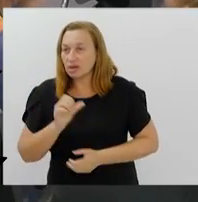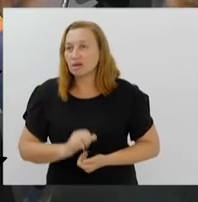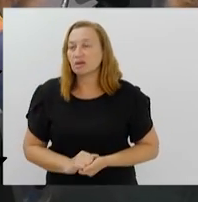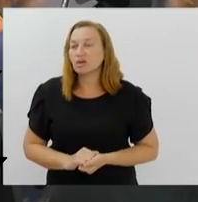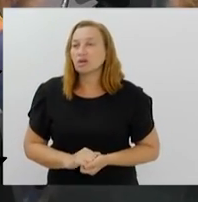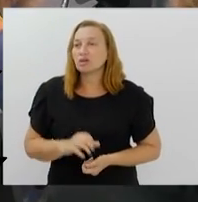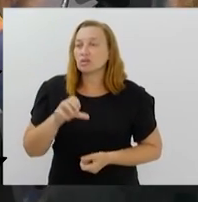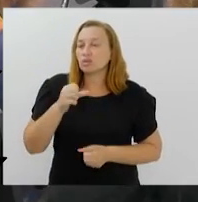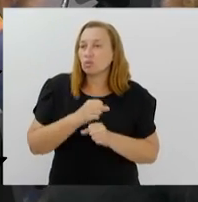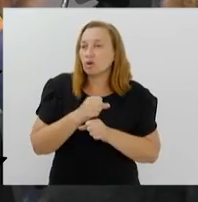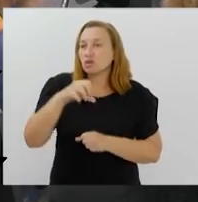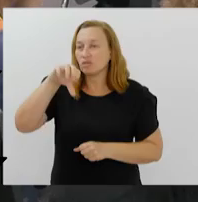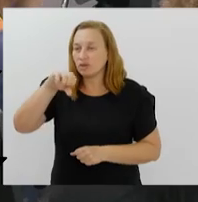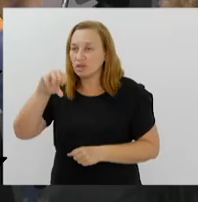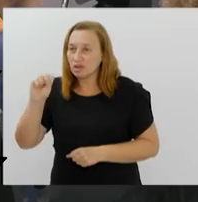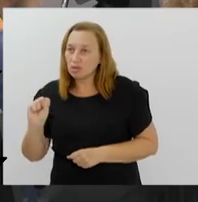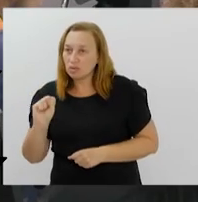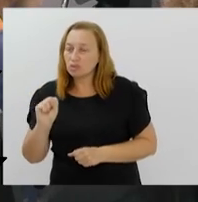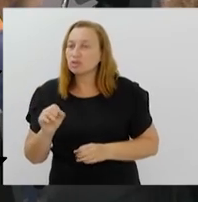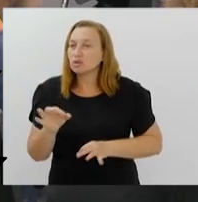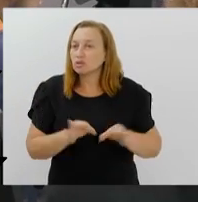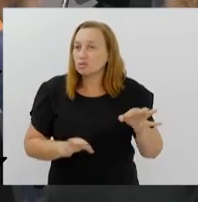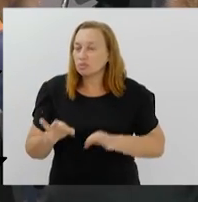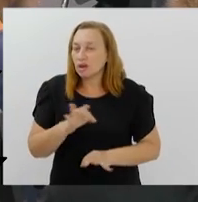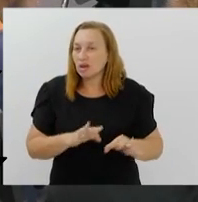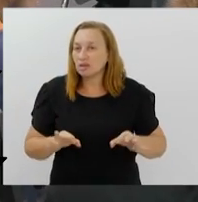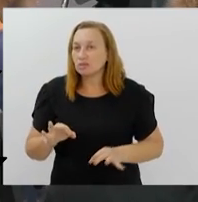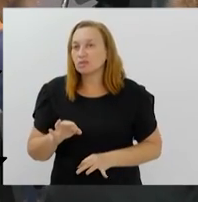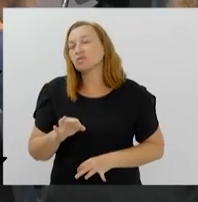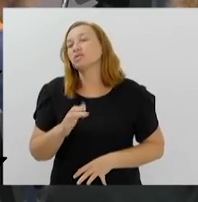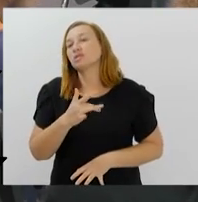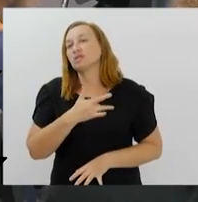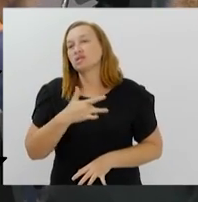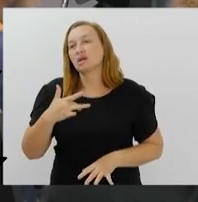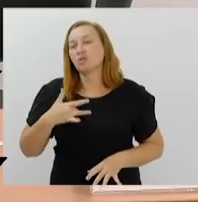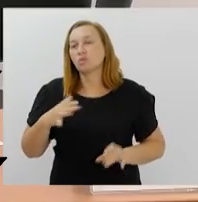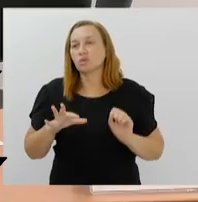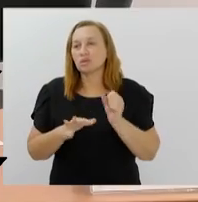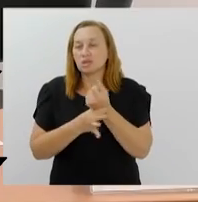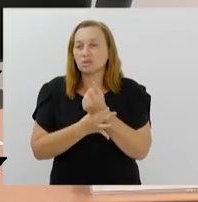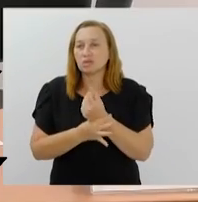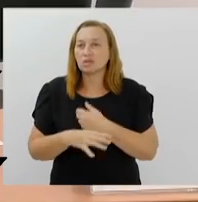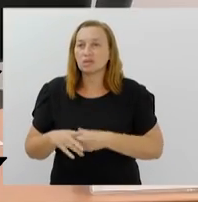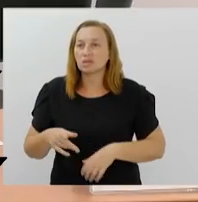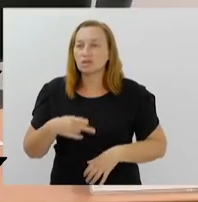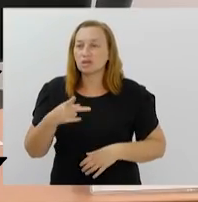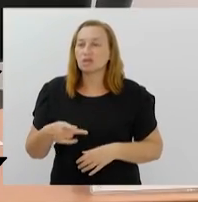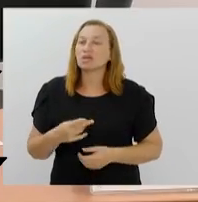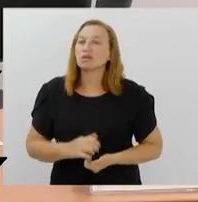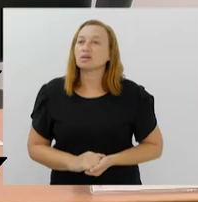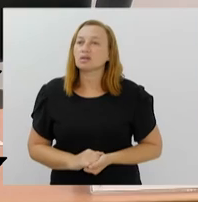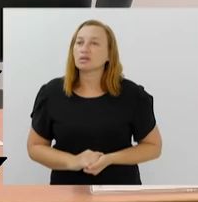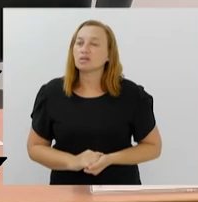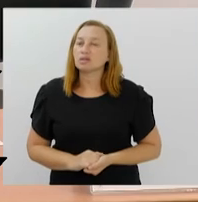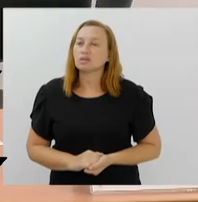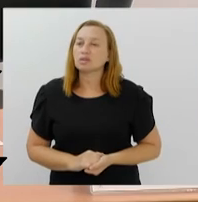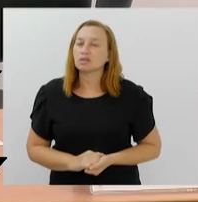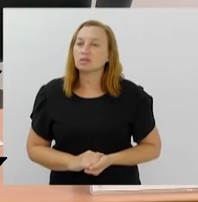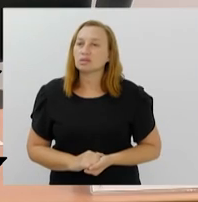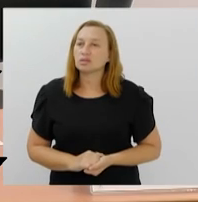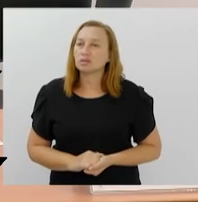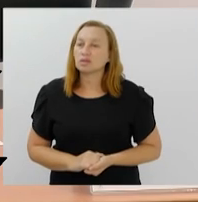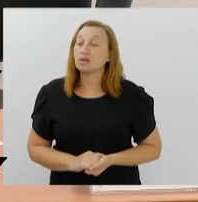98 que dispõe sobre os planos Seguros privados de assistência e saúde ela diz submetem-se as disposições